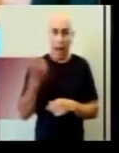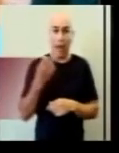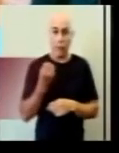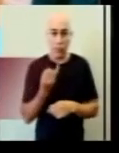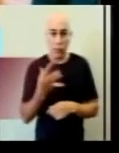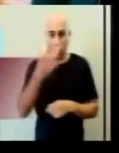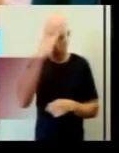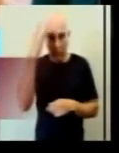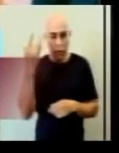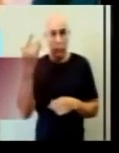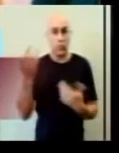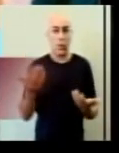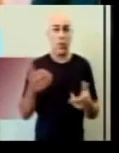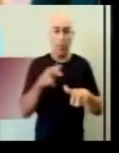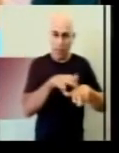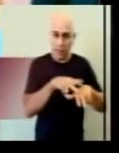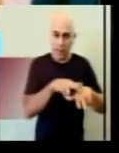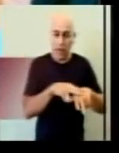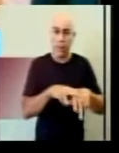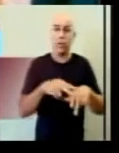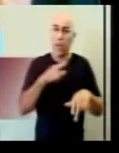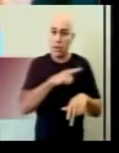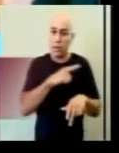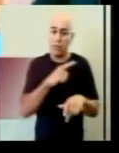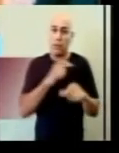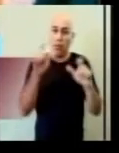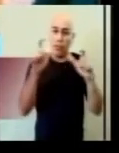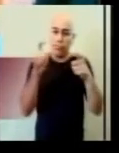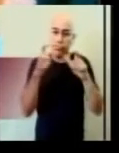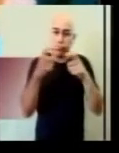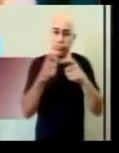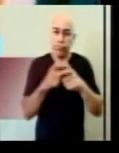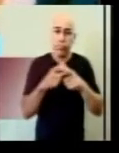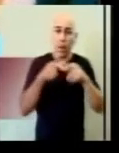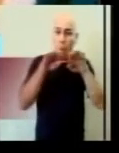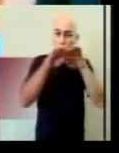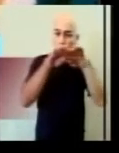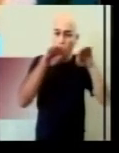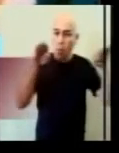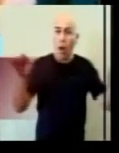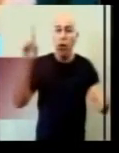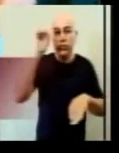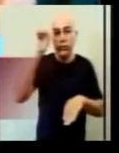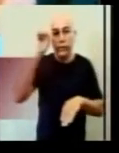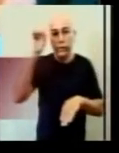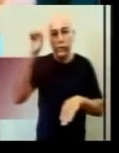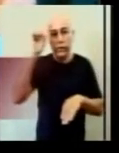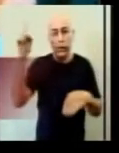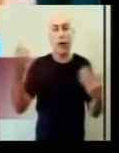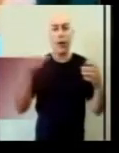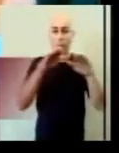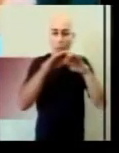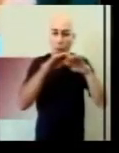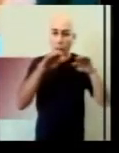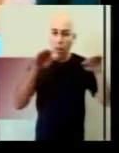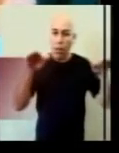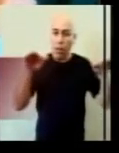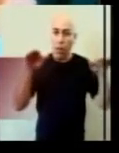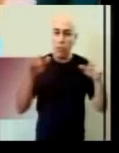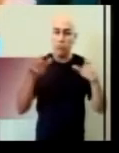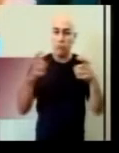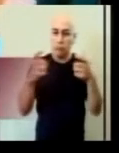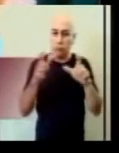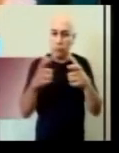tendo uma queda na média móvel, e essa média móvel está se refletindo tanto